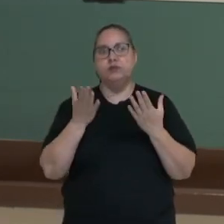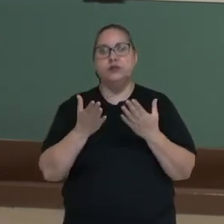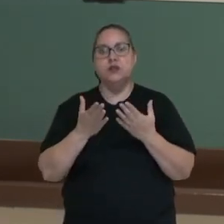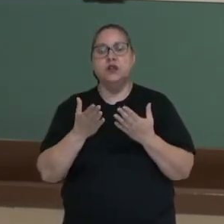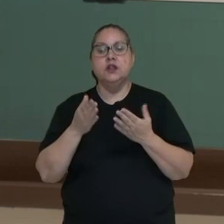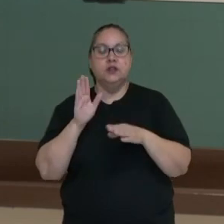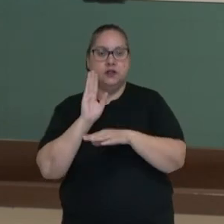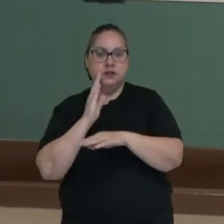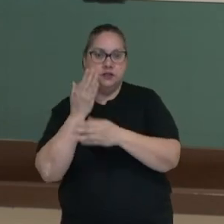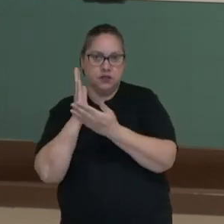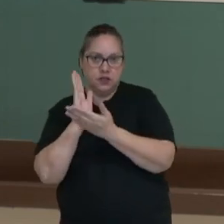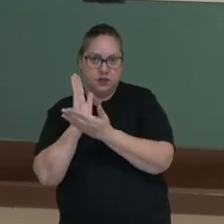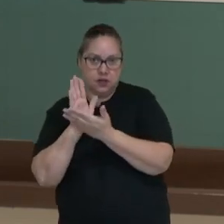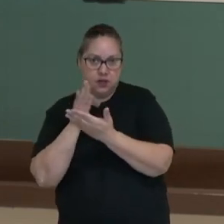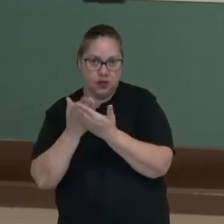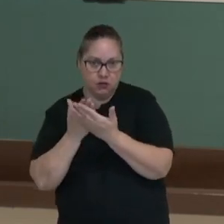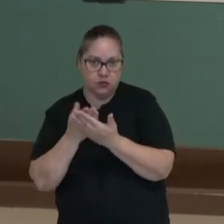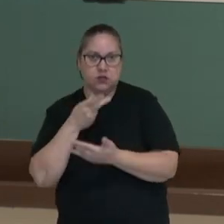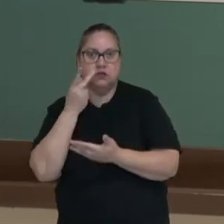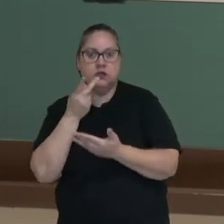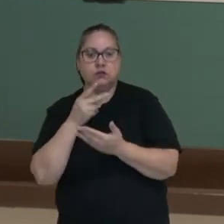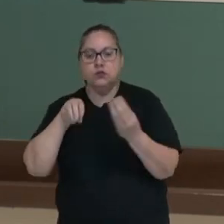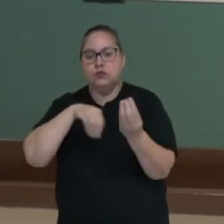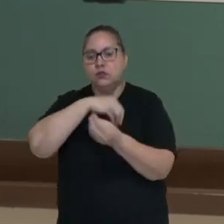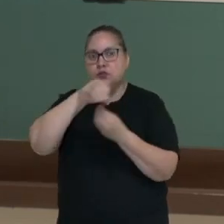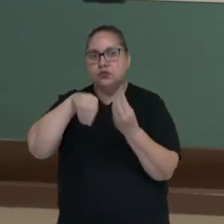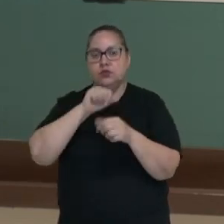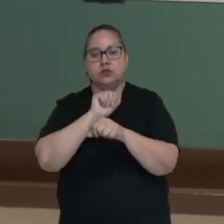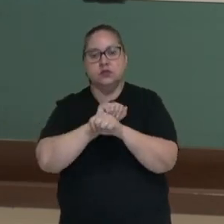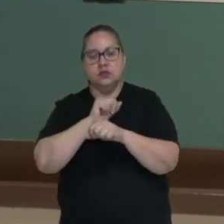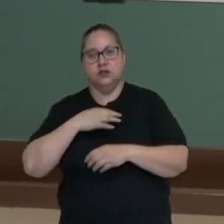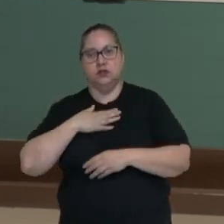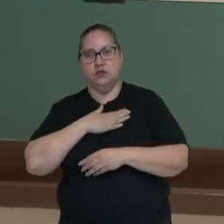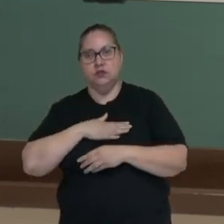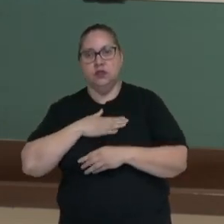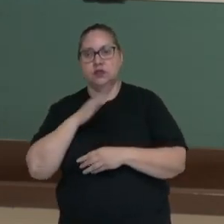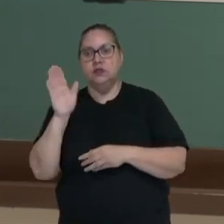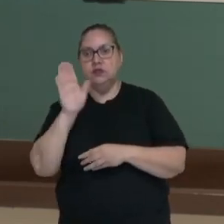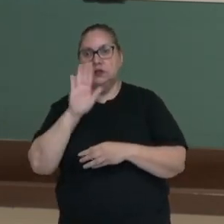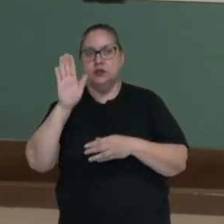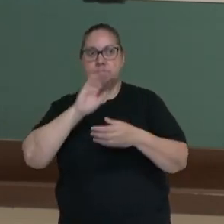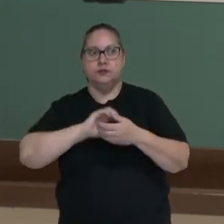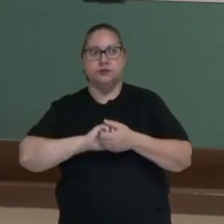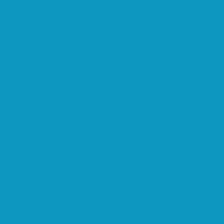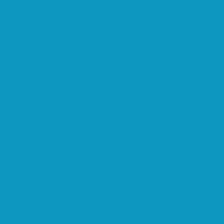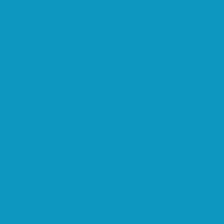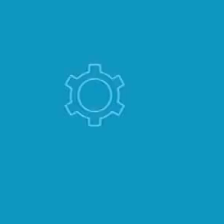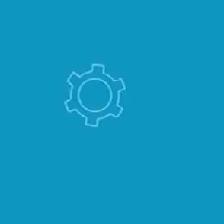Nessa aula, nós falamos sobre misturas. Espero que vocês tenham gostado e até breve.